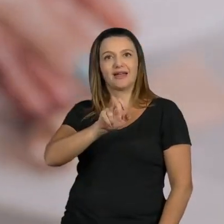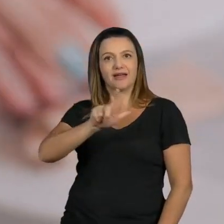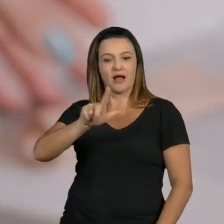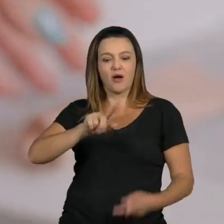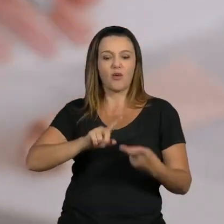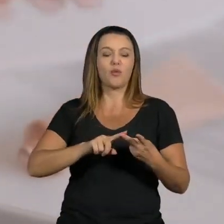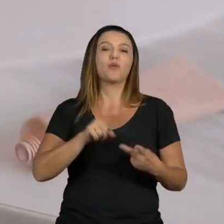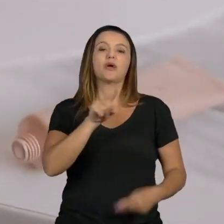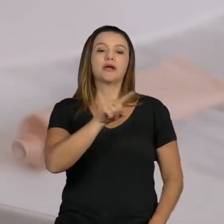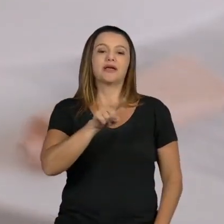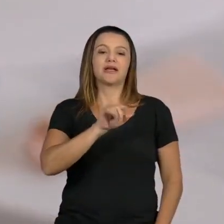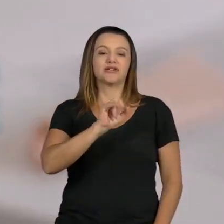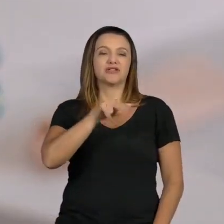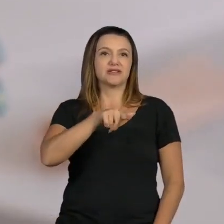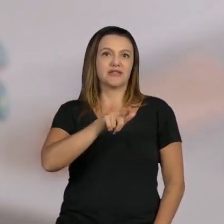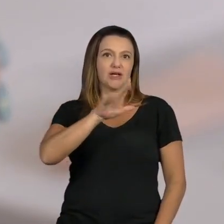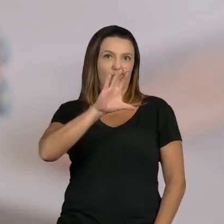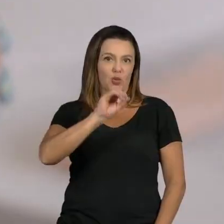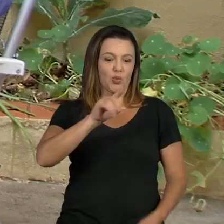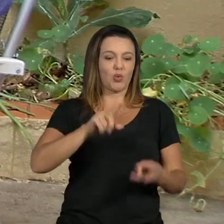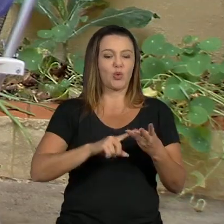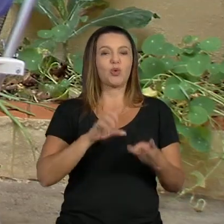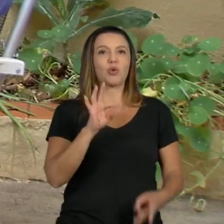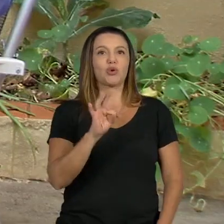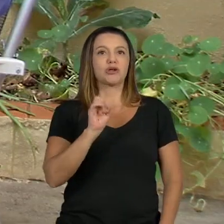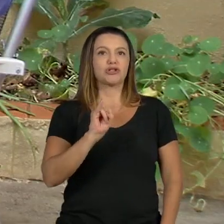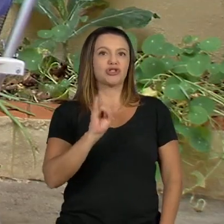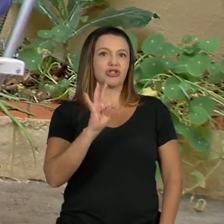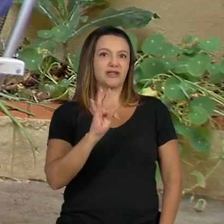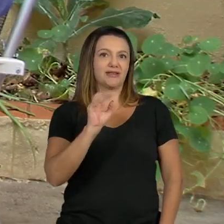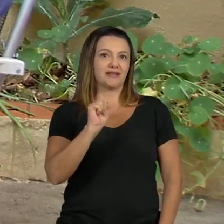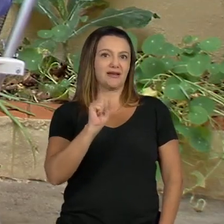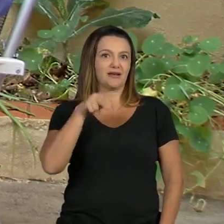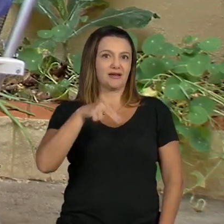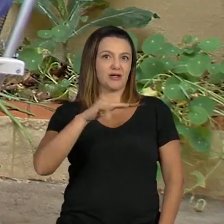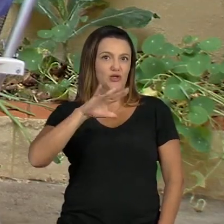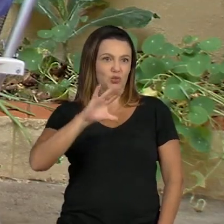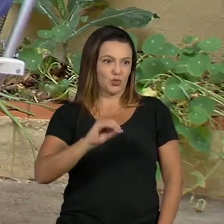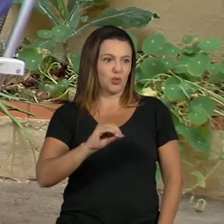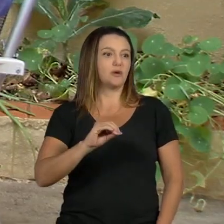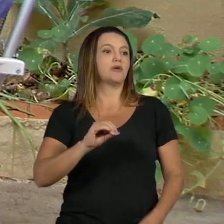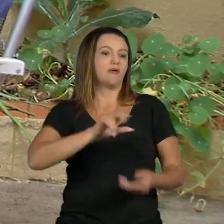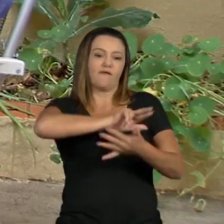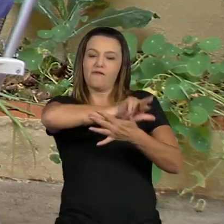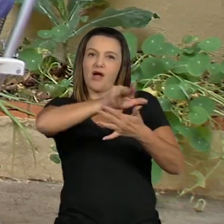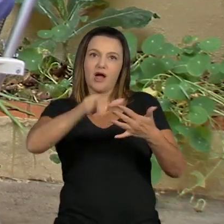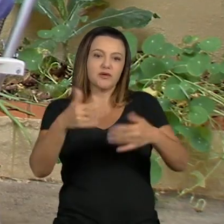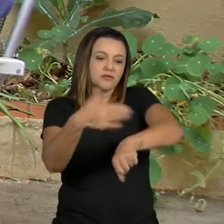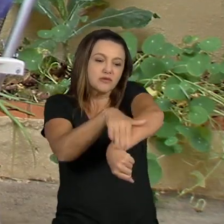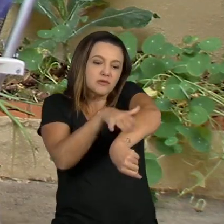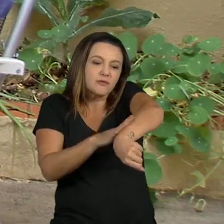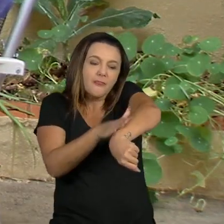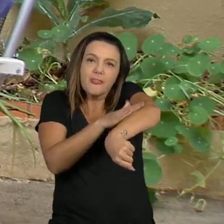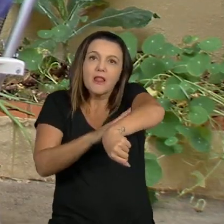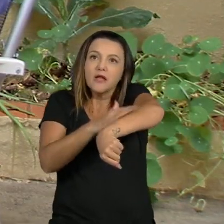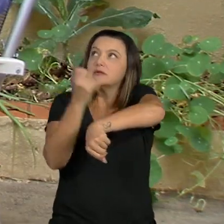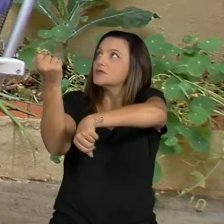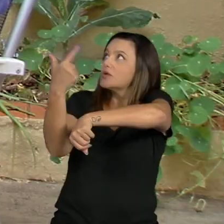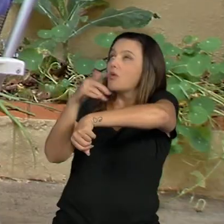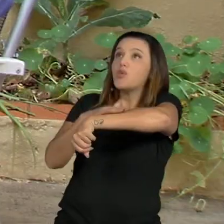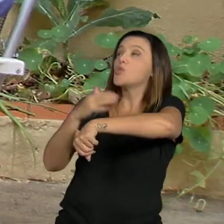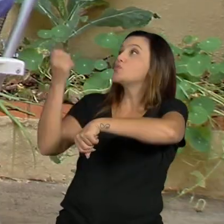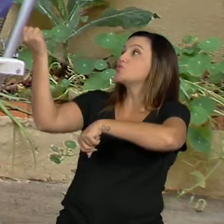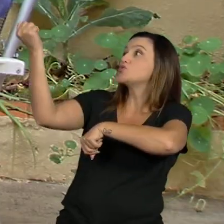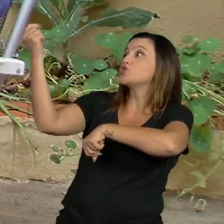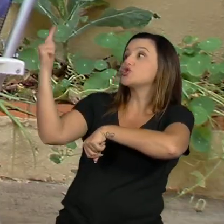de titânio, em micropartículas. Quando nós passamos na nossa pele, elas não são absorvidas e barram a luz solar só